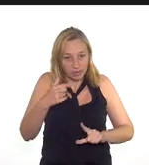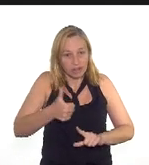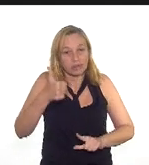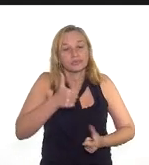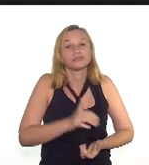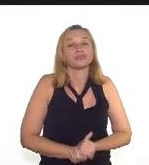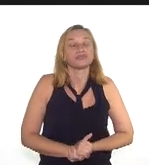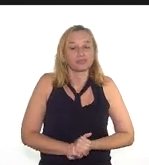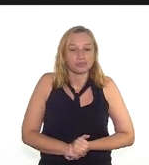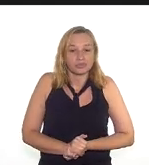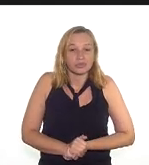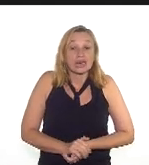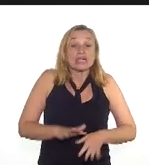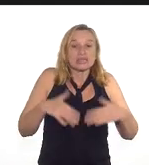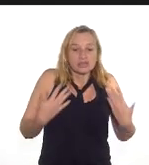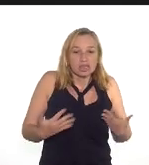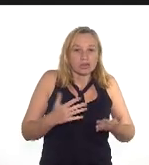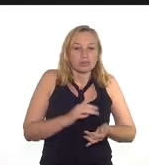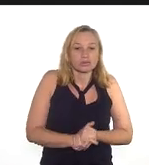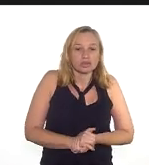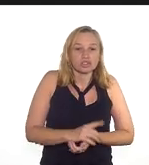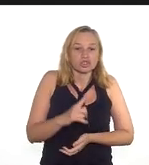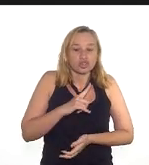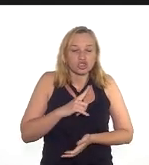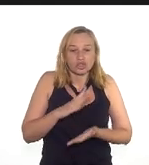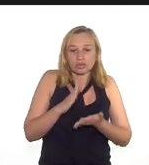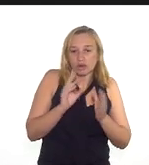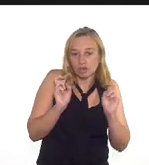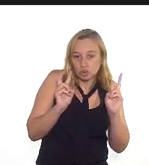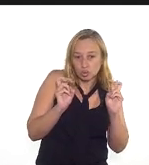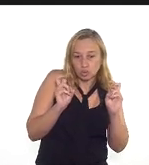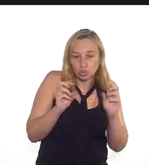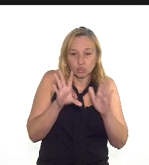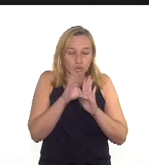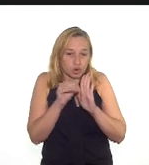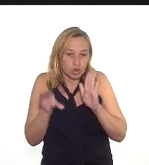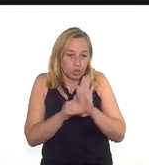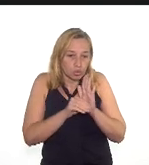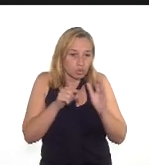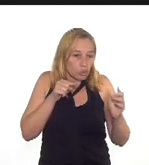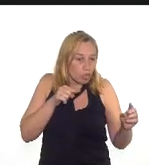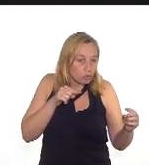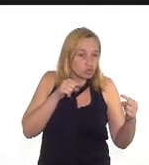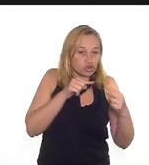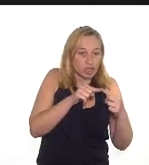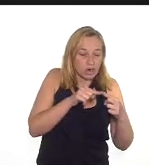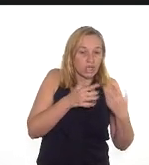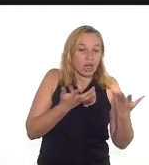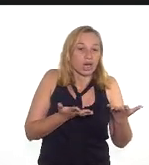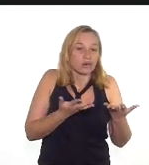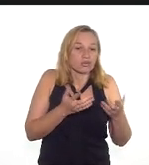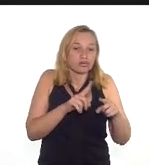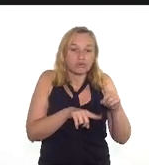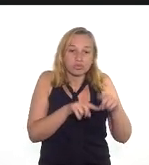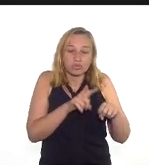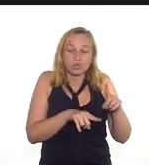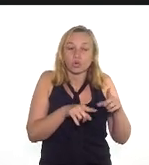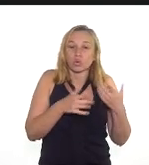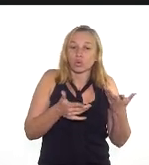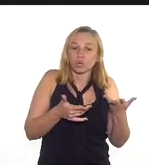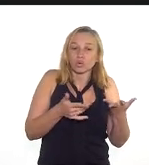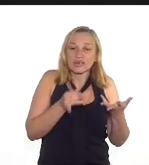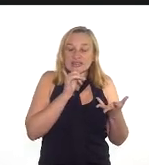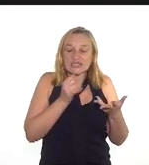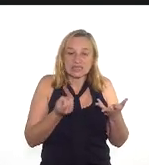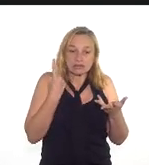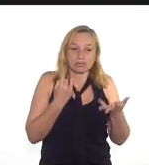ler. Então, assim, existiam situações do conteúdo do objeto que nos foi causando muita estranheza. Por